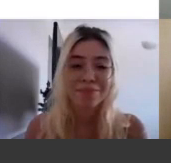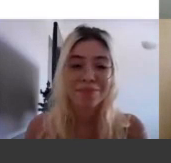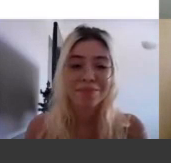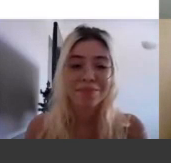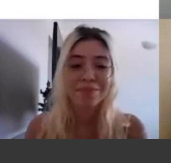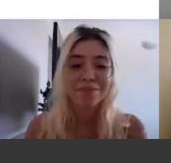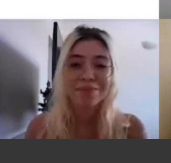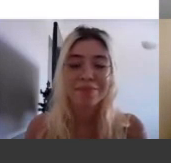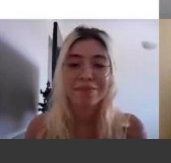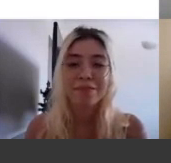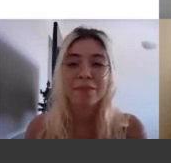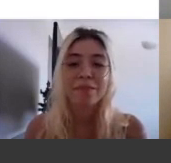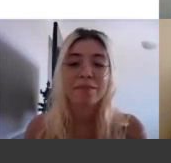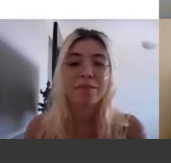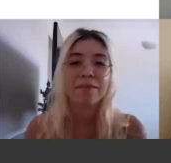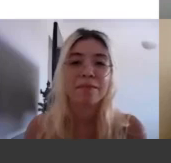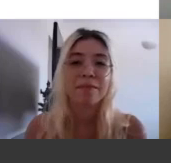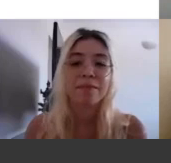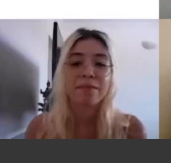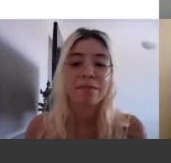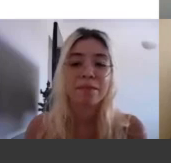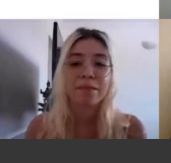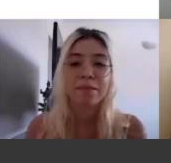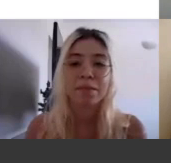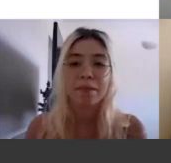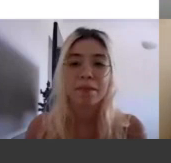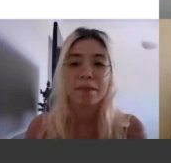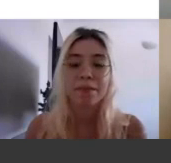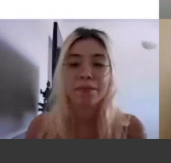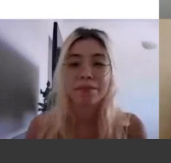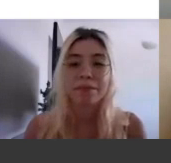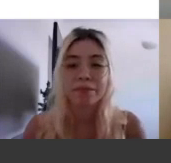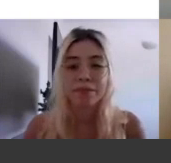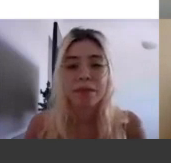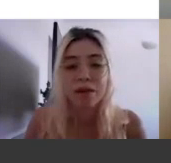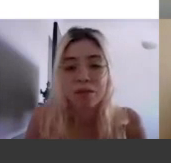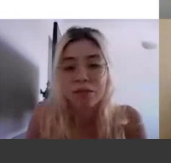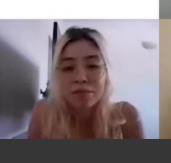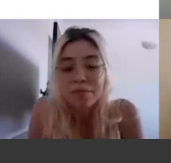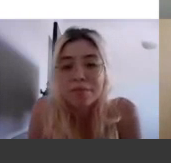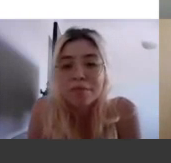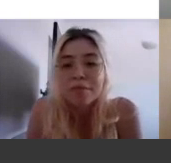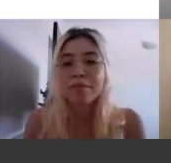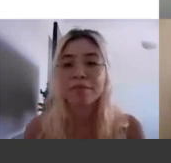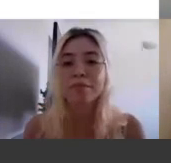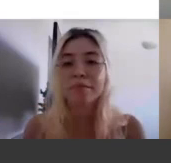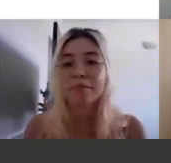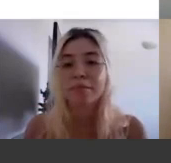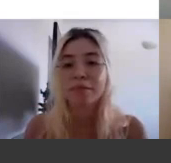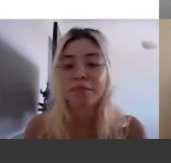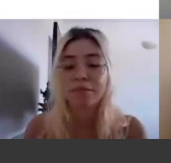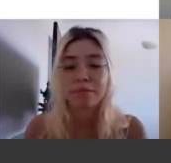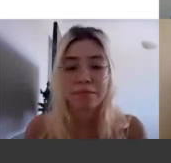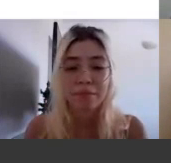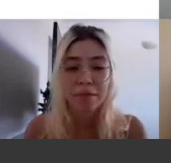inicial. Eu vou só apresentar rapidamente, né? Então, a professora